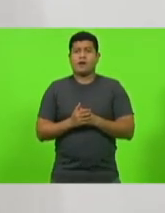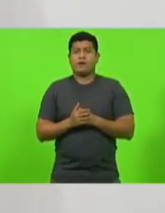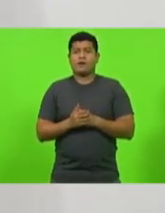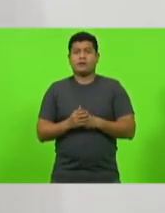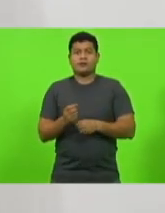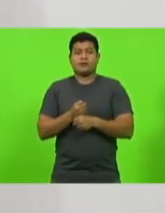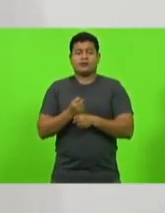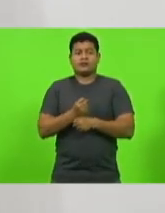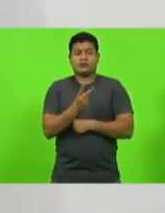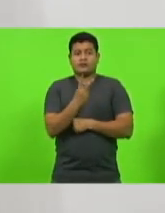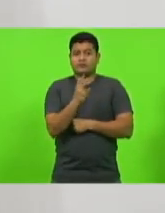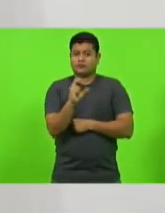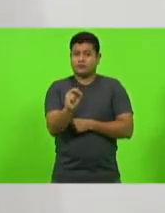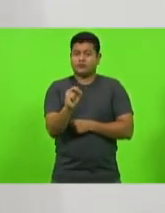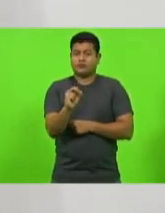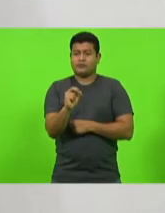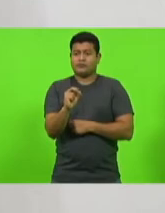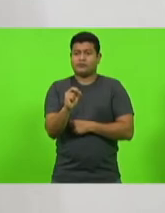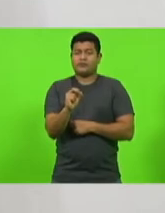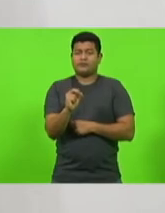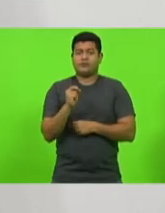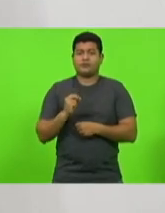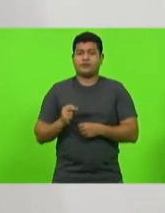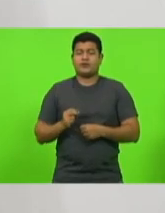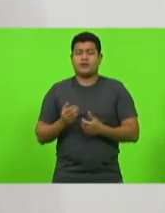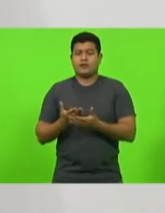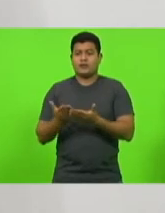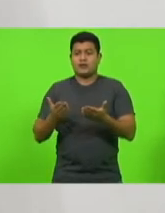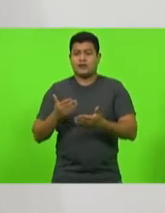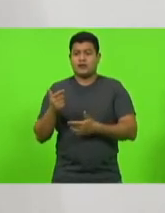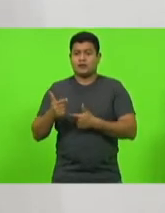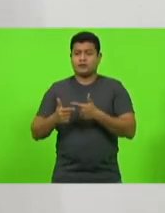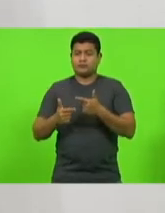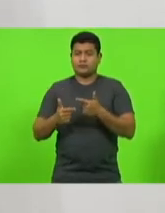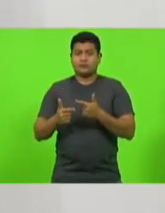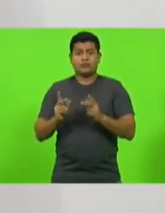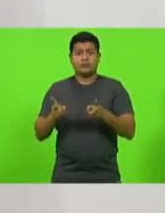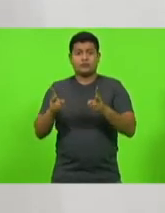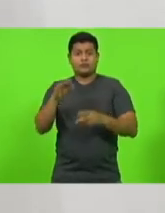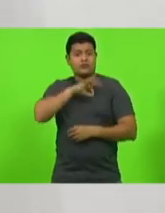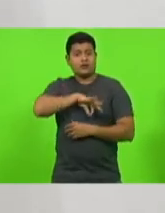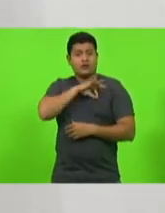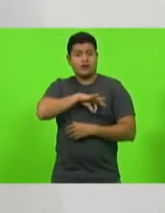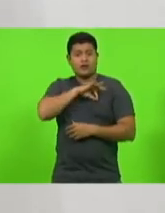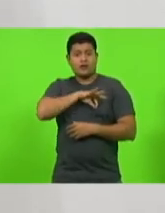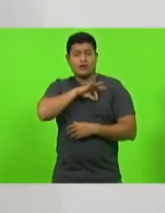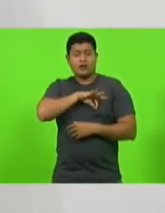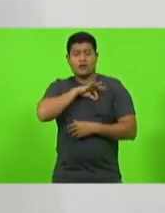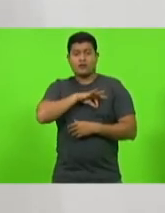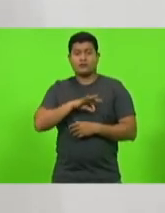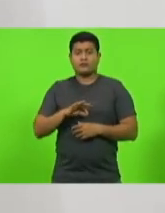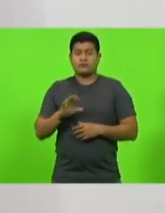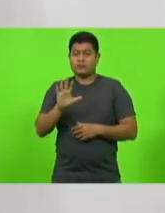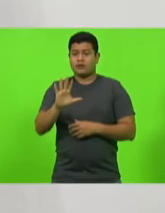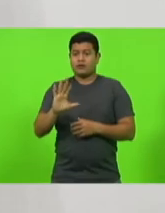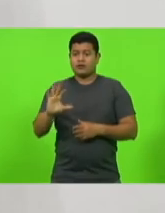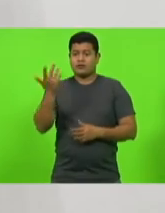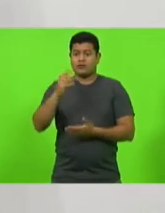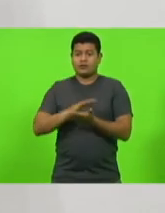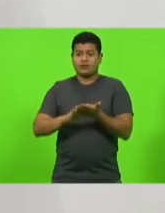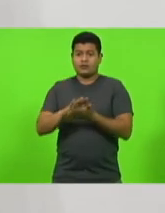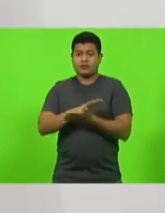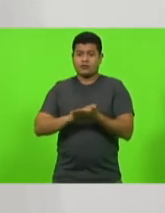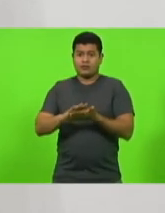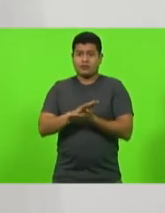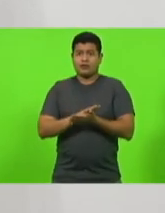20 meses da compra, esses servidores continuam ainda ganhando seus salários e nada aconteceu. A comissão que